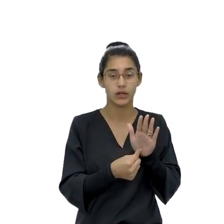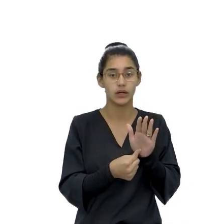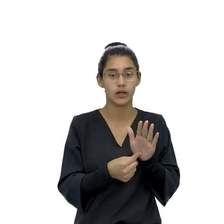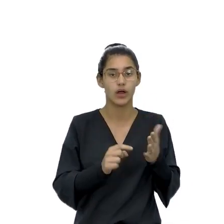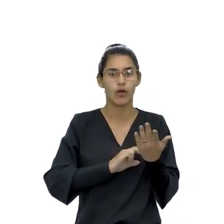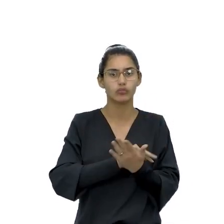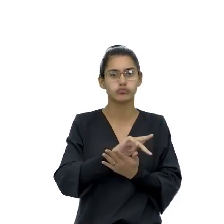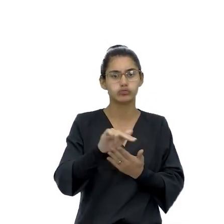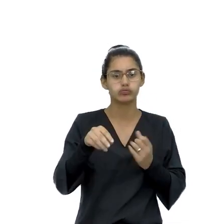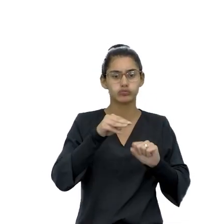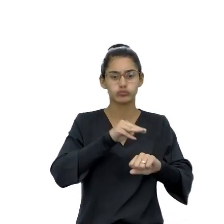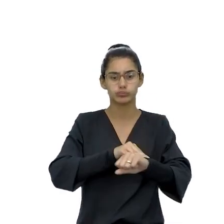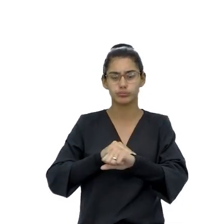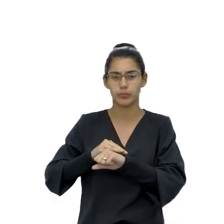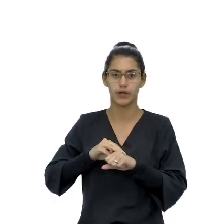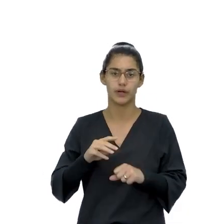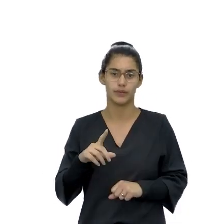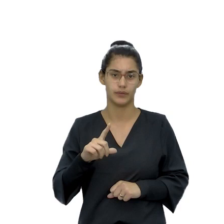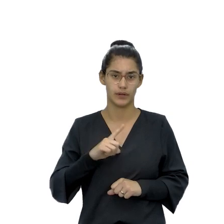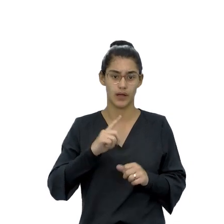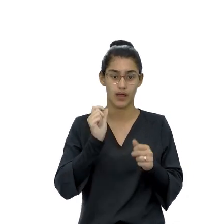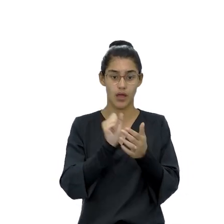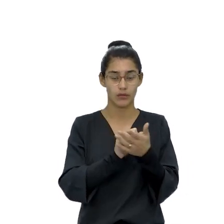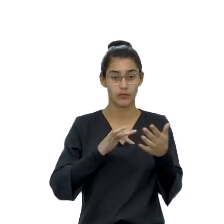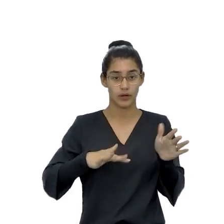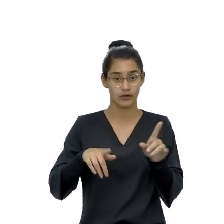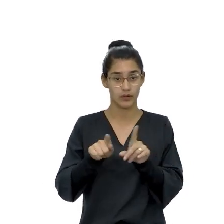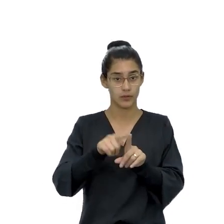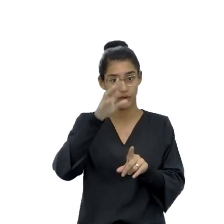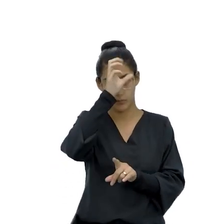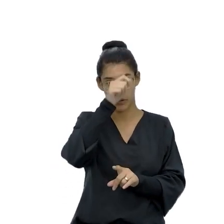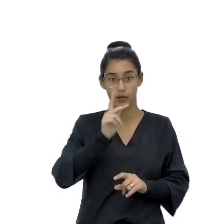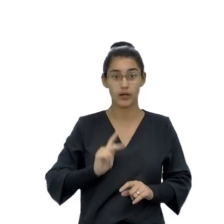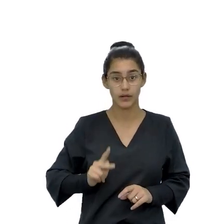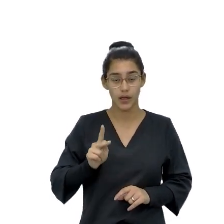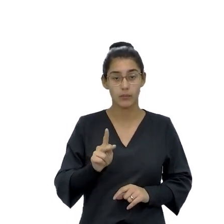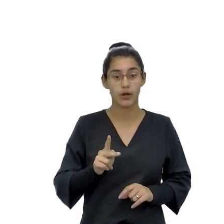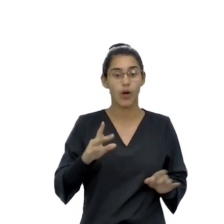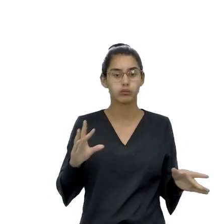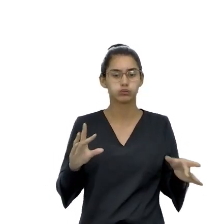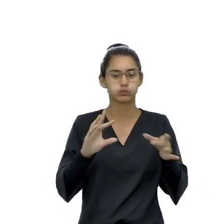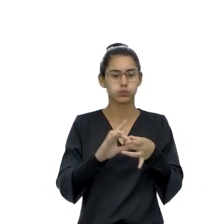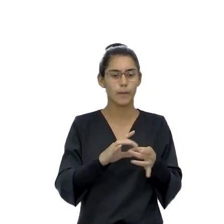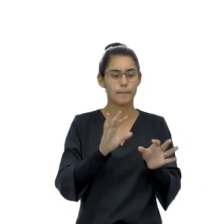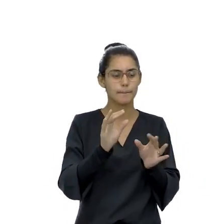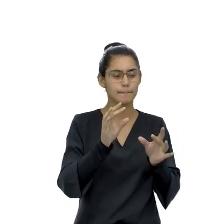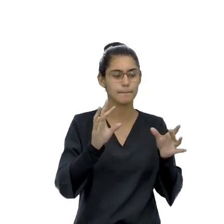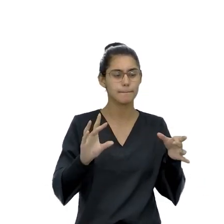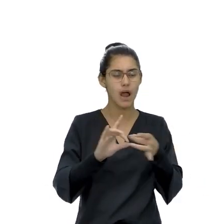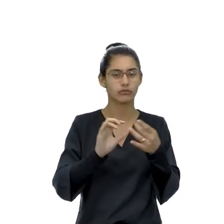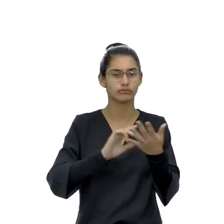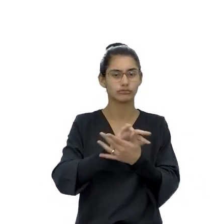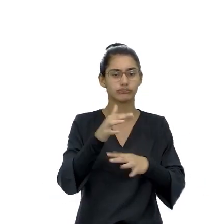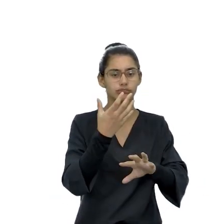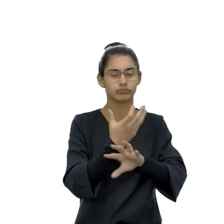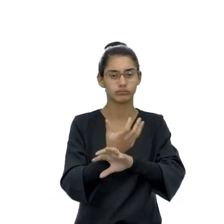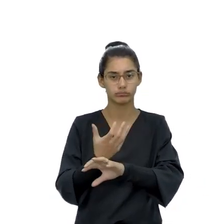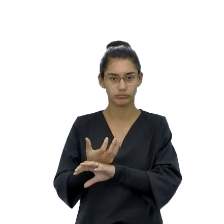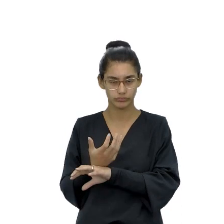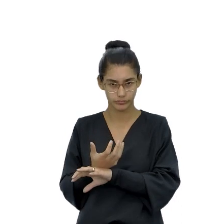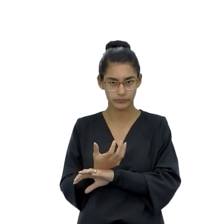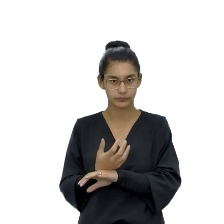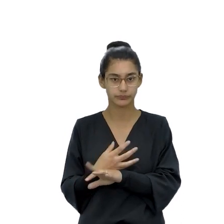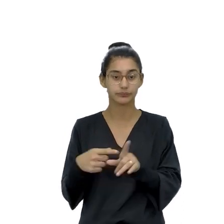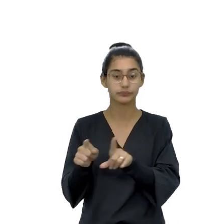em vários momentos e em várias atividades do Aprender Sempre, ela interliga e perpassa vários conteúdos. E